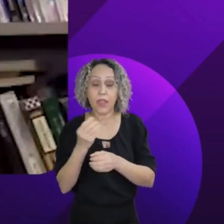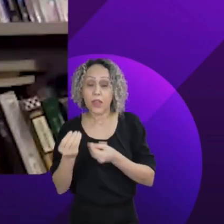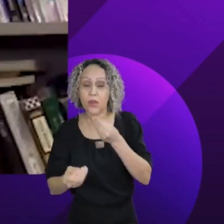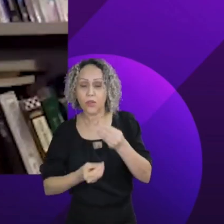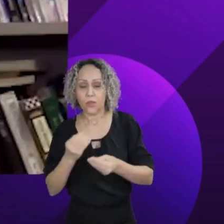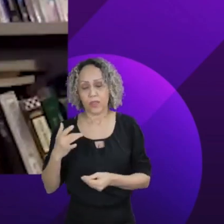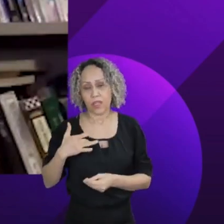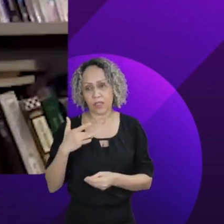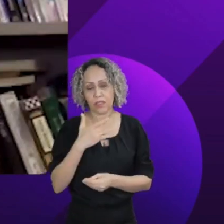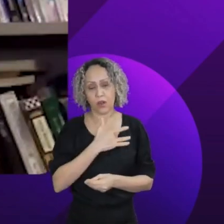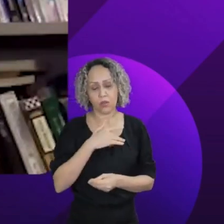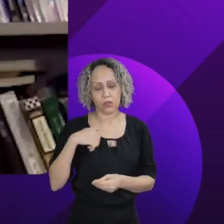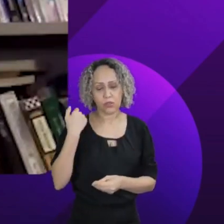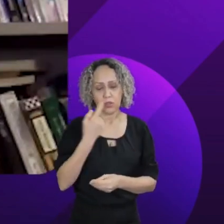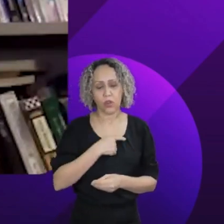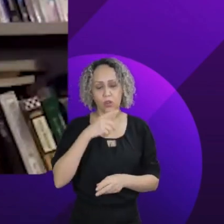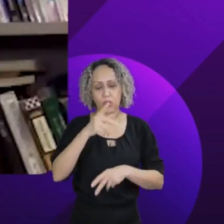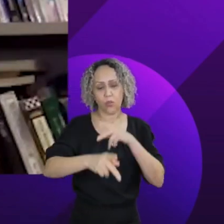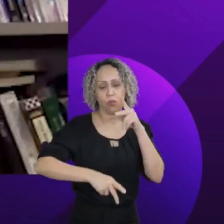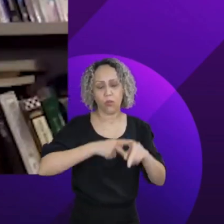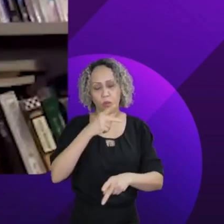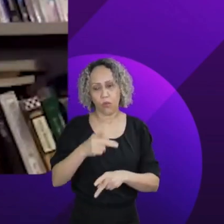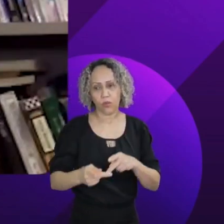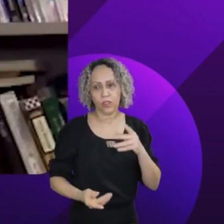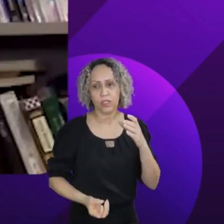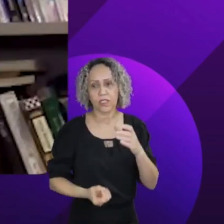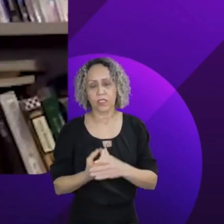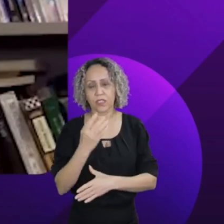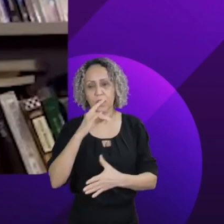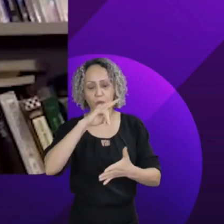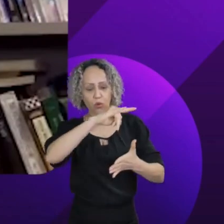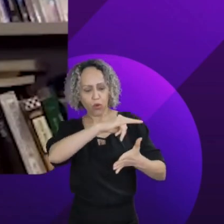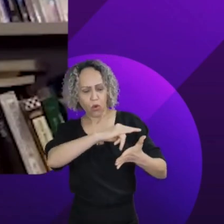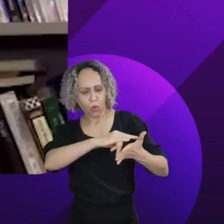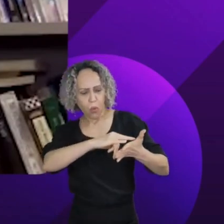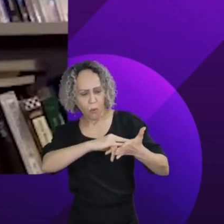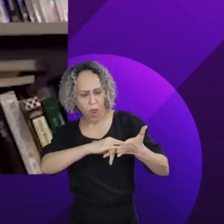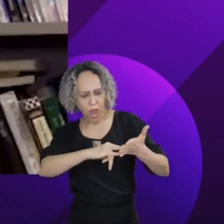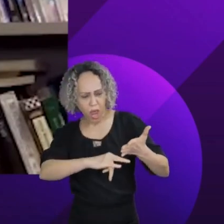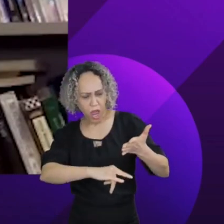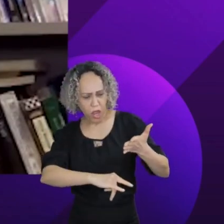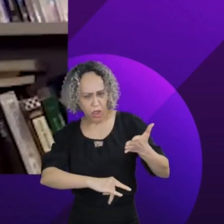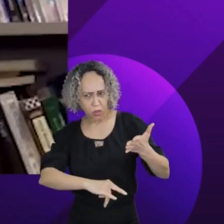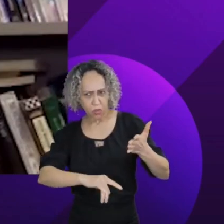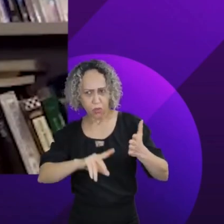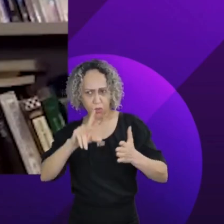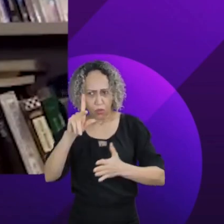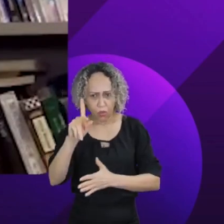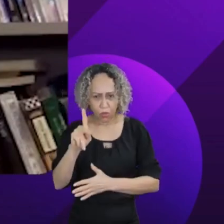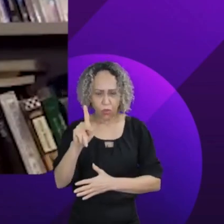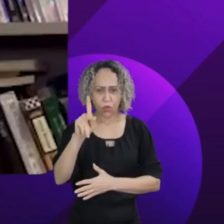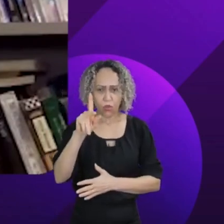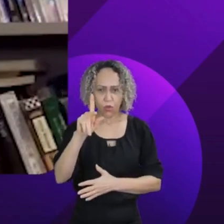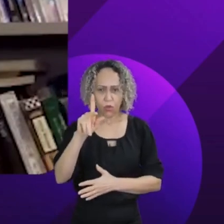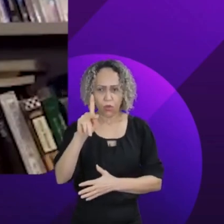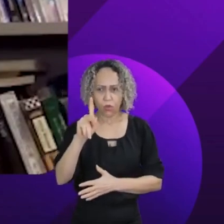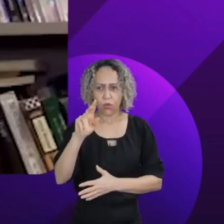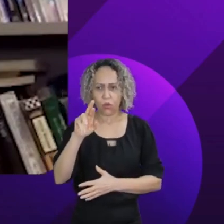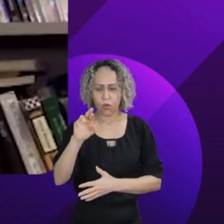população. Com isso, a gente conseguiu criar o protocolo de acompanhamento das gestantes negras